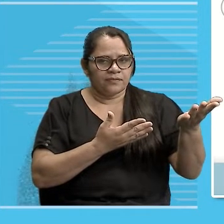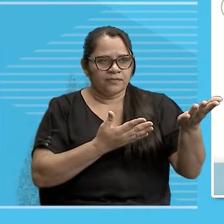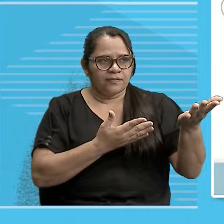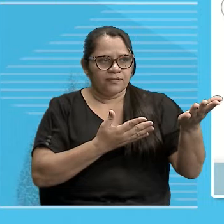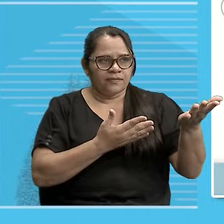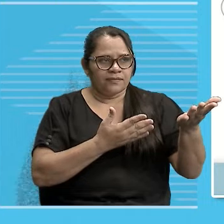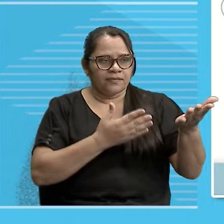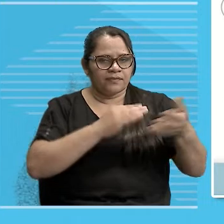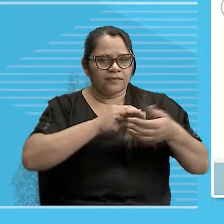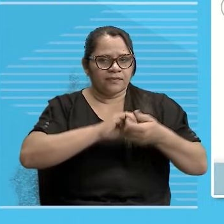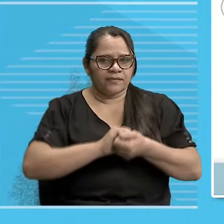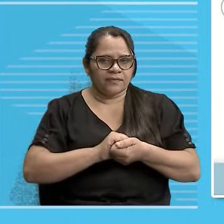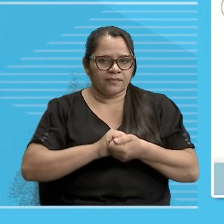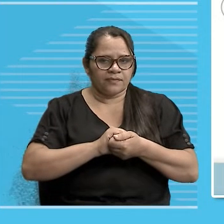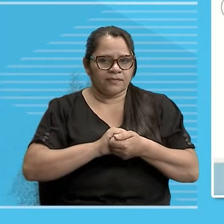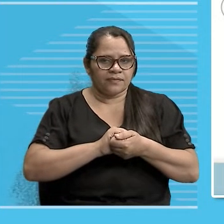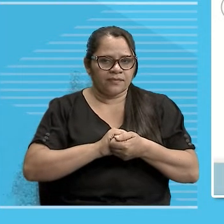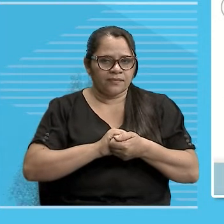nós usamos